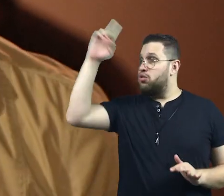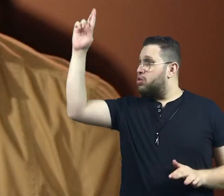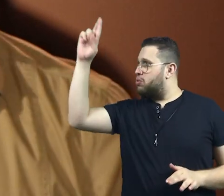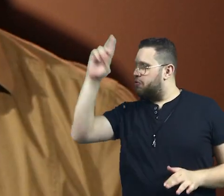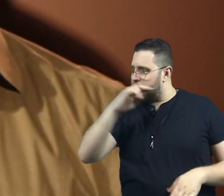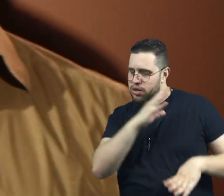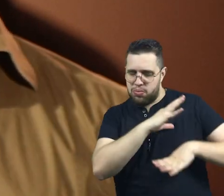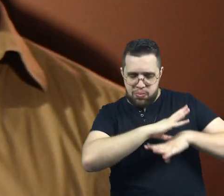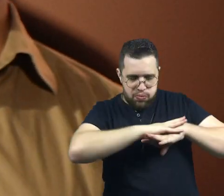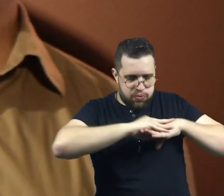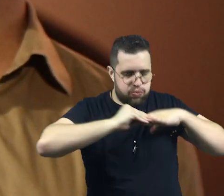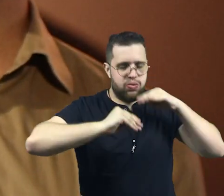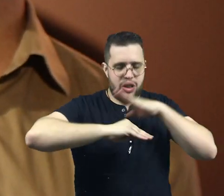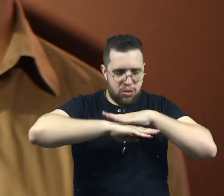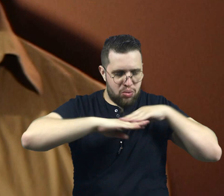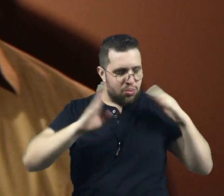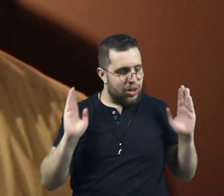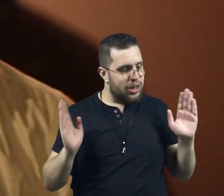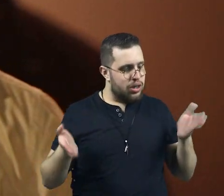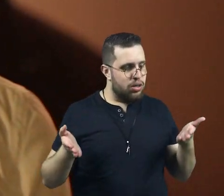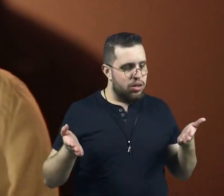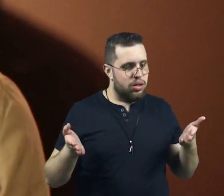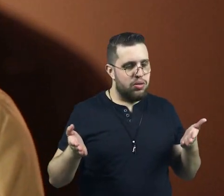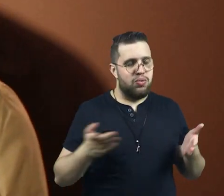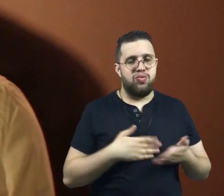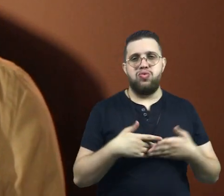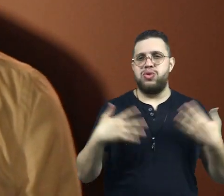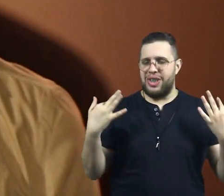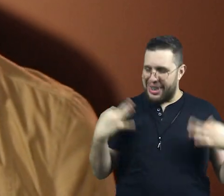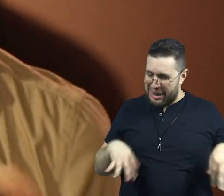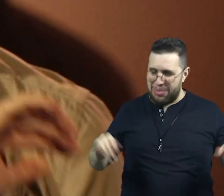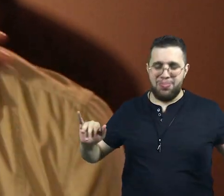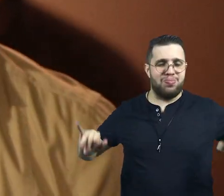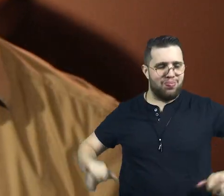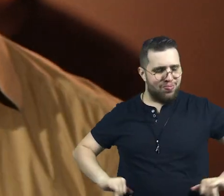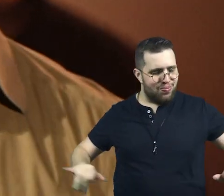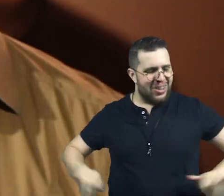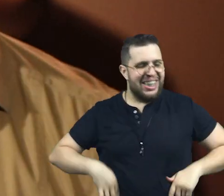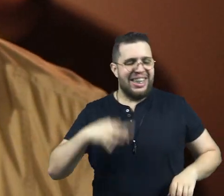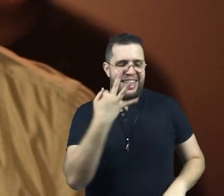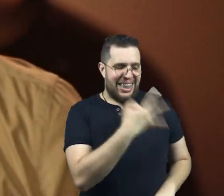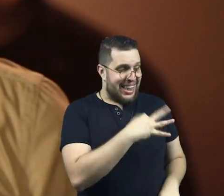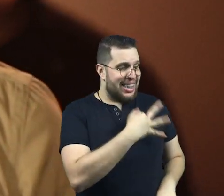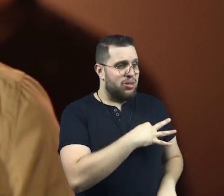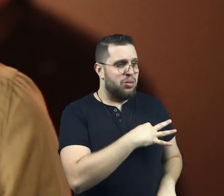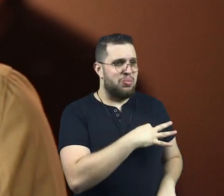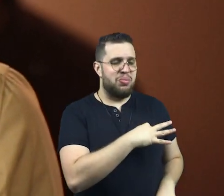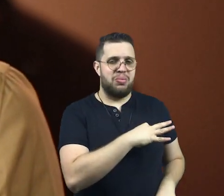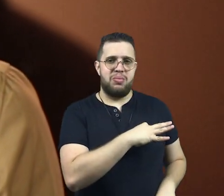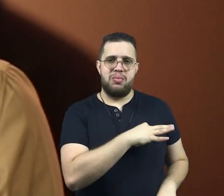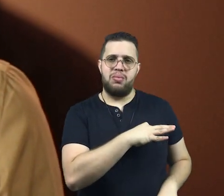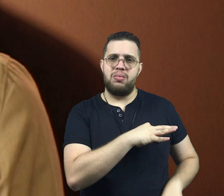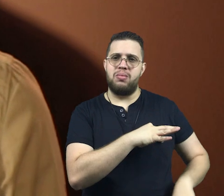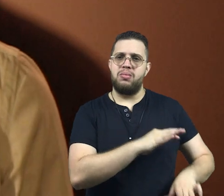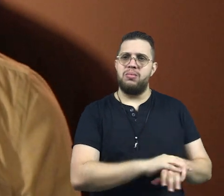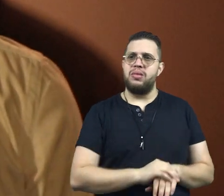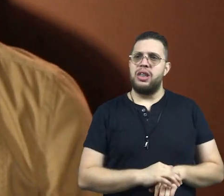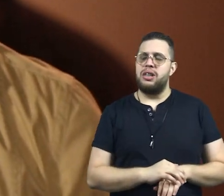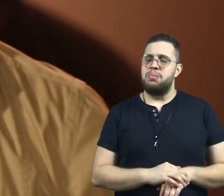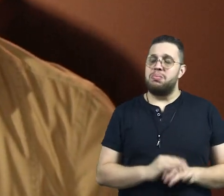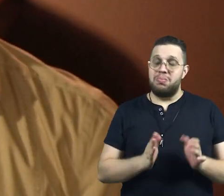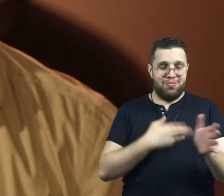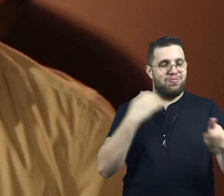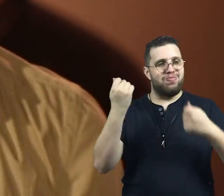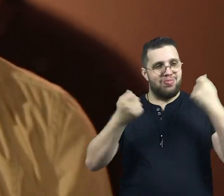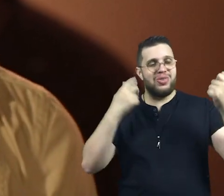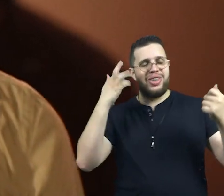agora. Foram abertas feridas em mim, em você, em cada um de nós nesse tempo. Aleluia, mas o